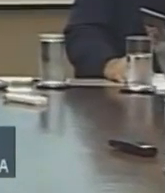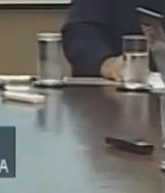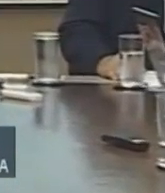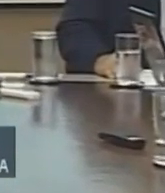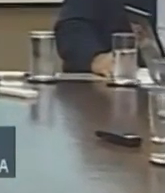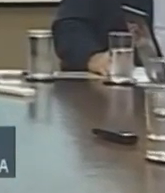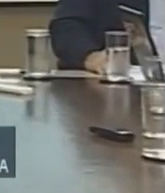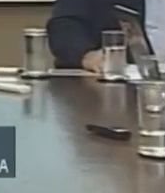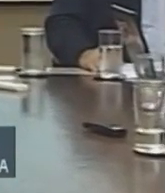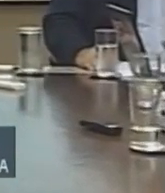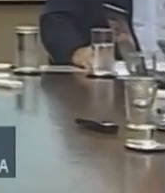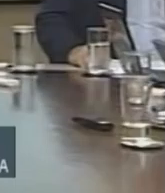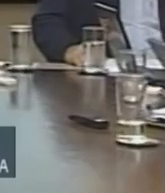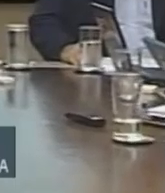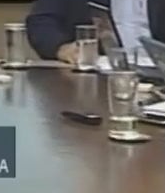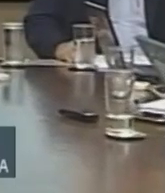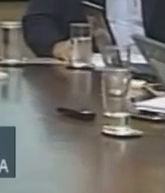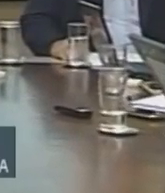contrário.